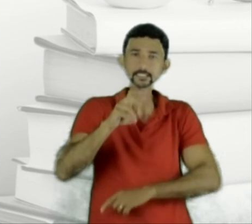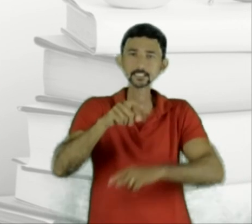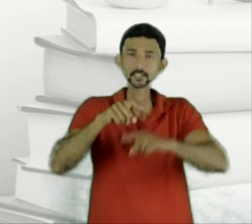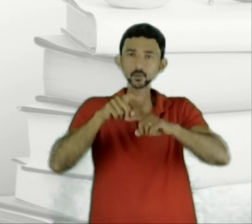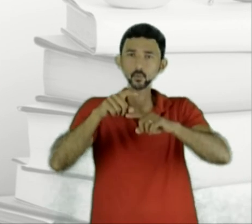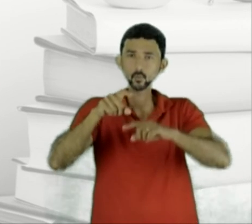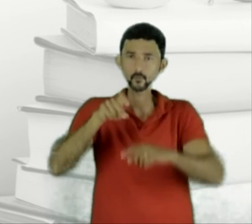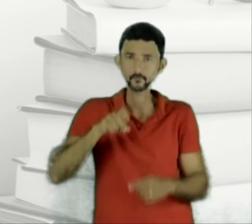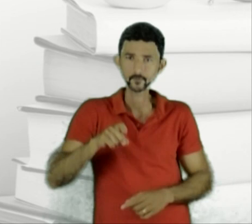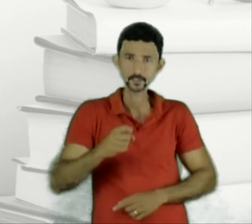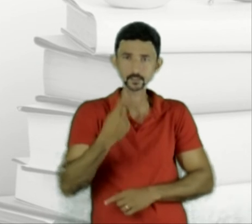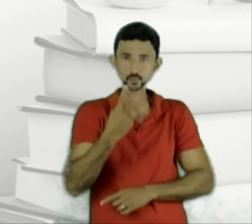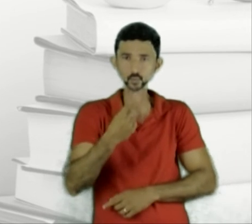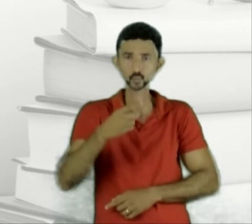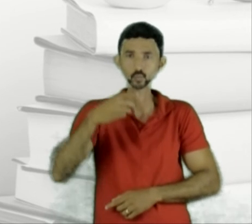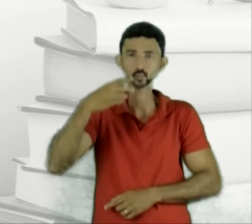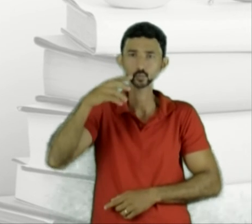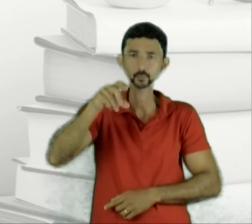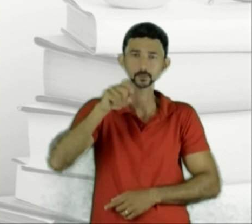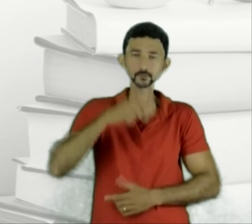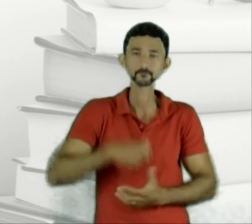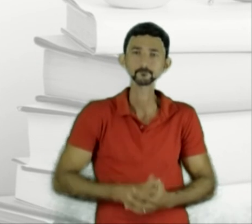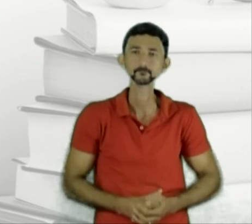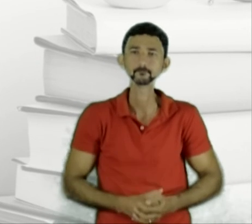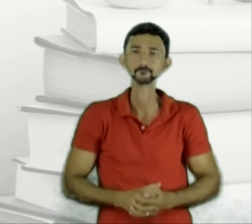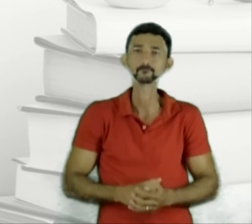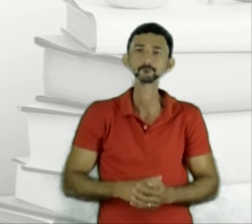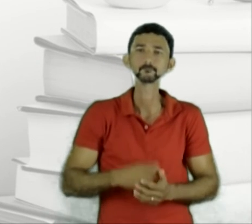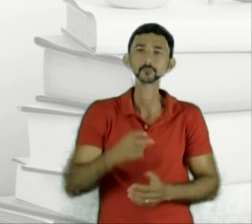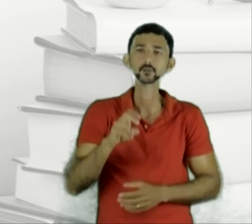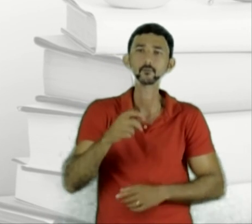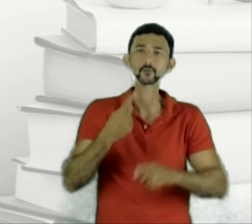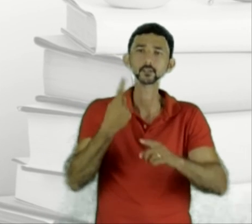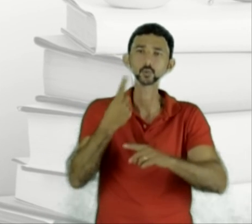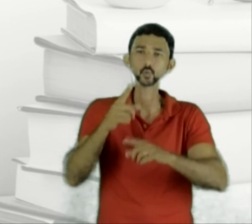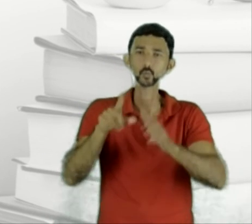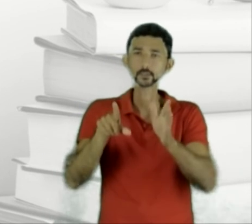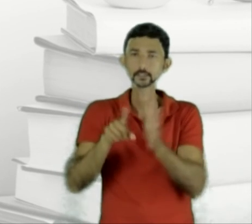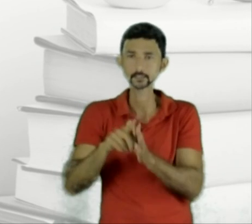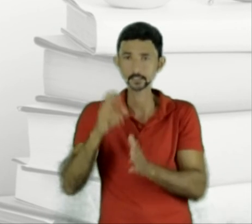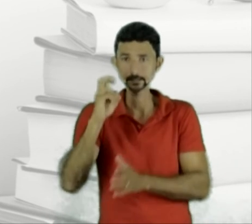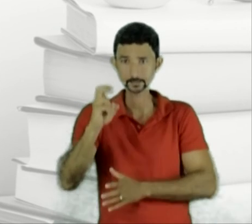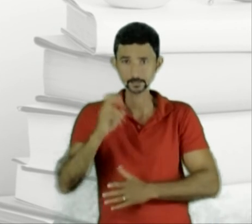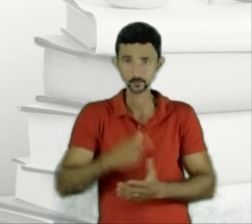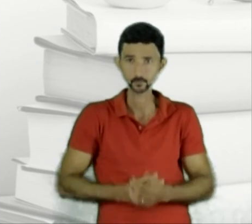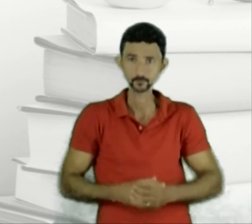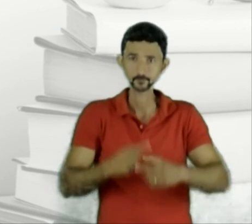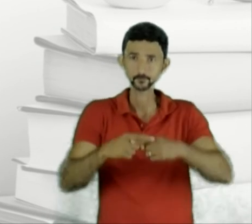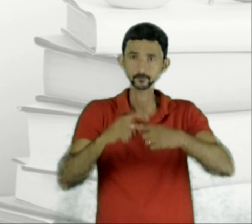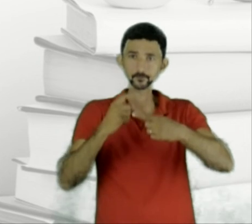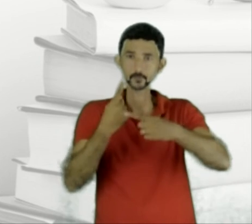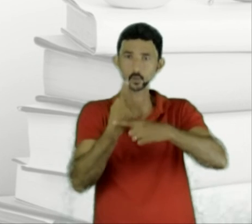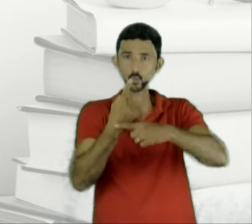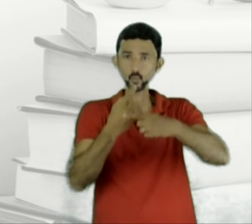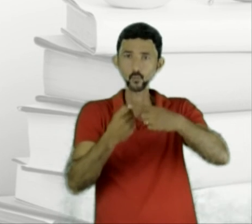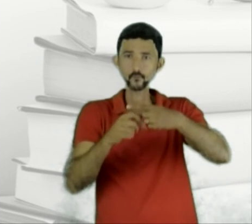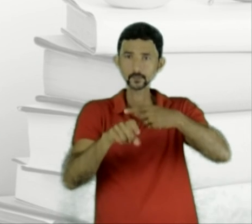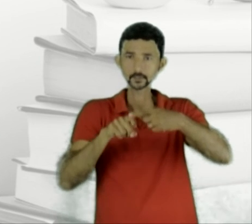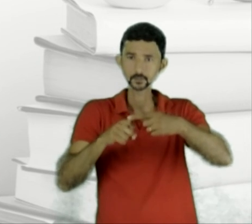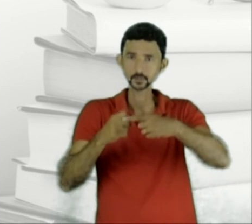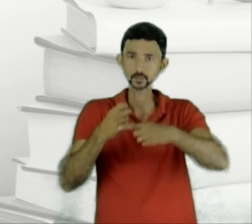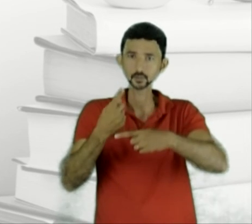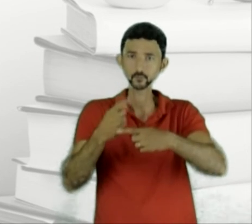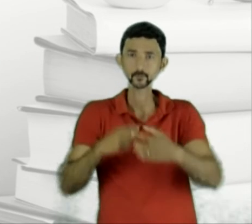vezes 1 sobre x, 5 vezes 1 dá 5, e o embaixo do 5, 1 vezes x,